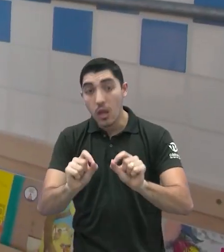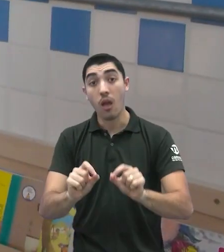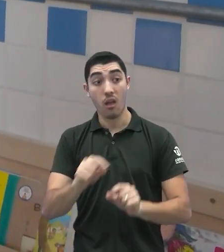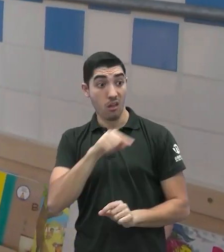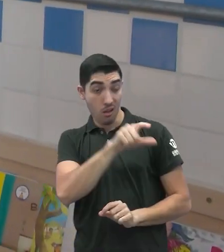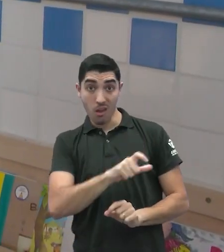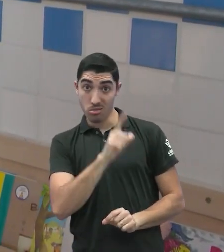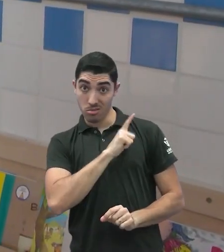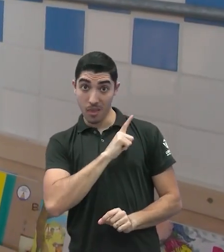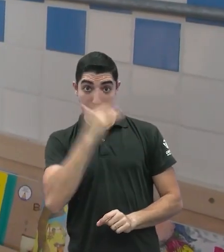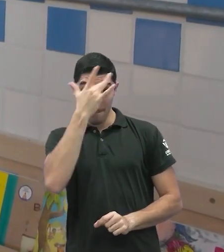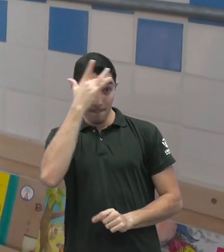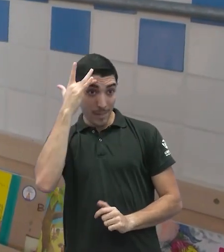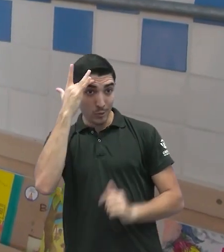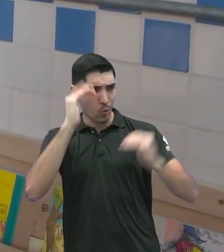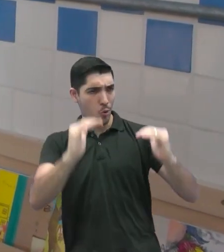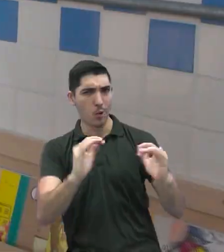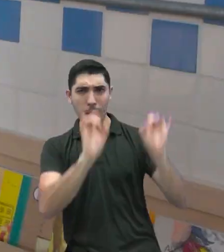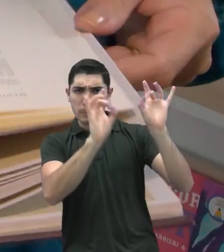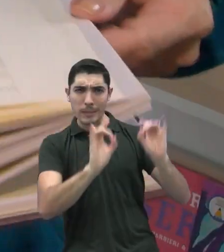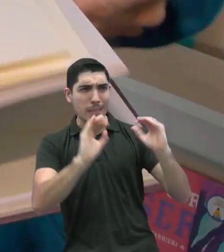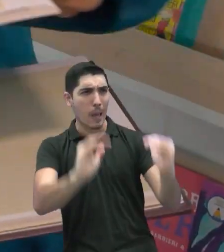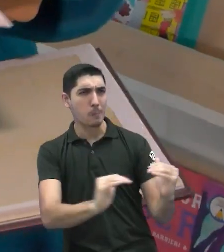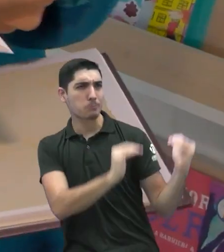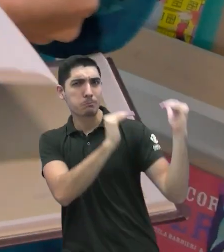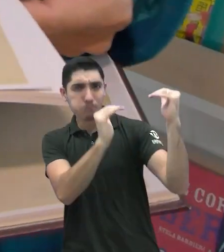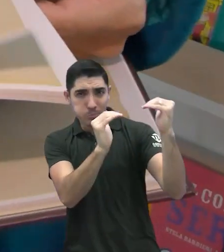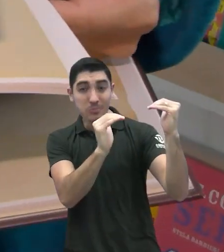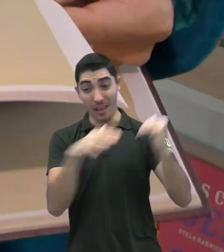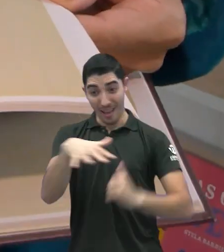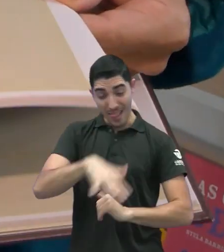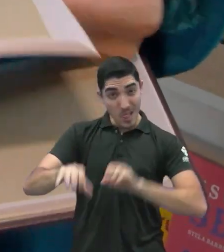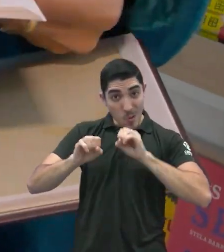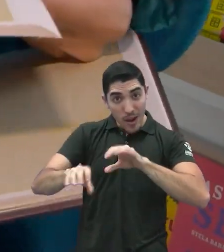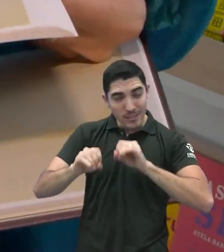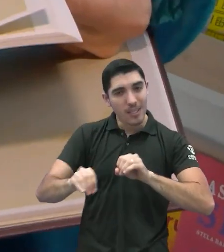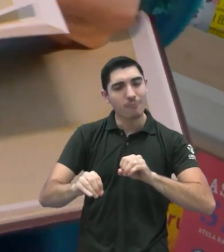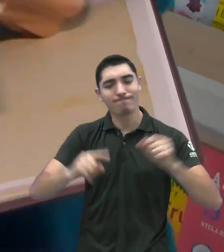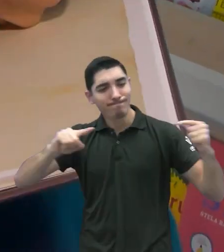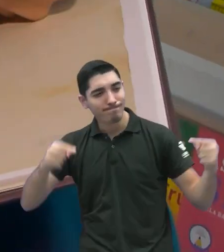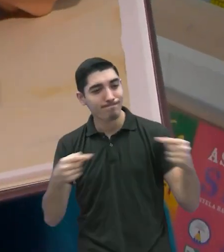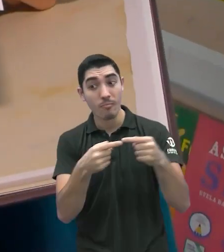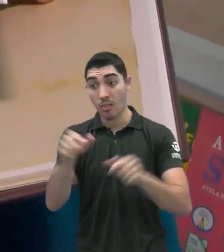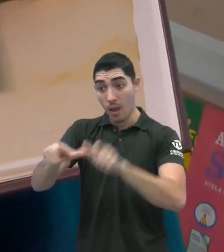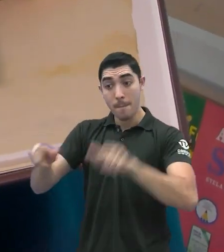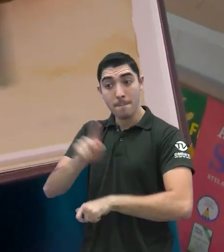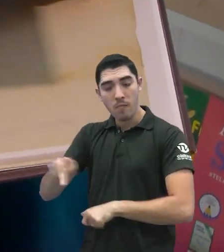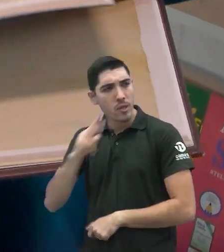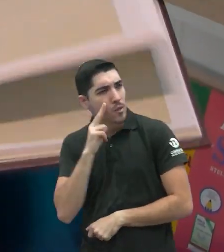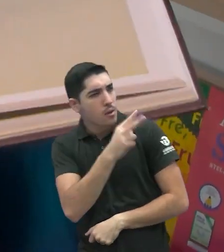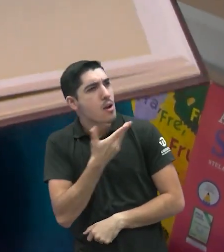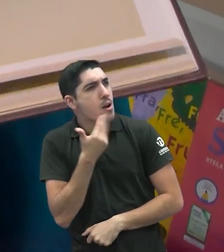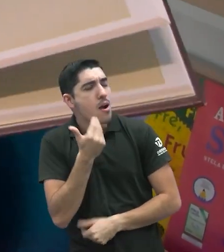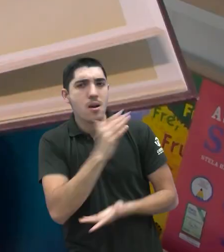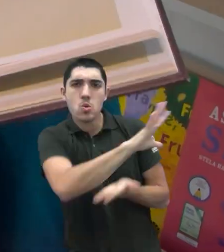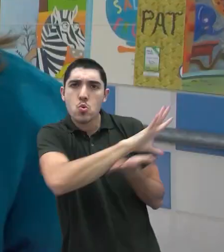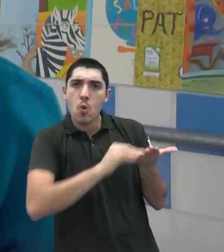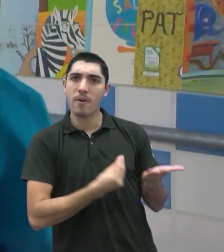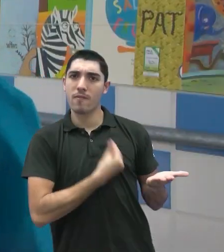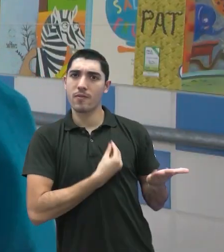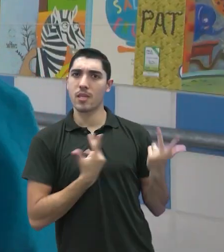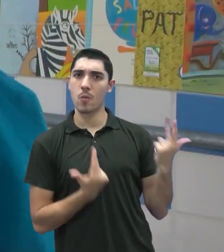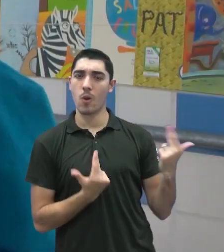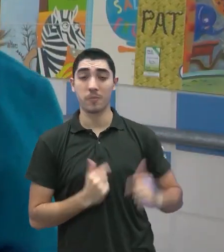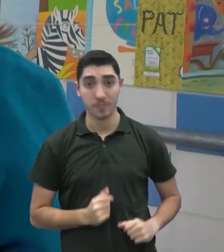a existência de um patrono para a educação significa uma direção que os professores e educadores devem seguir.